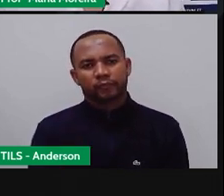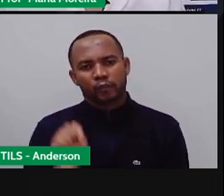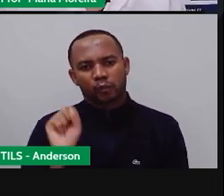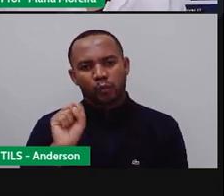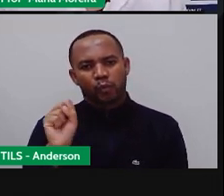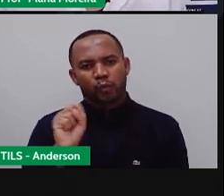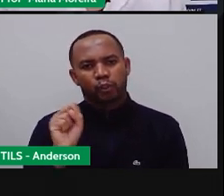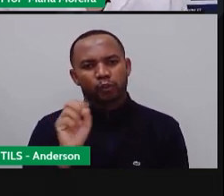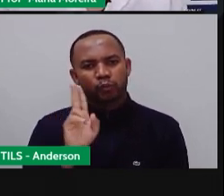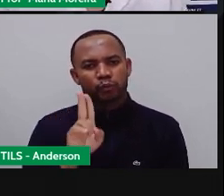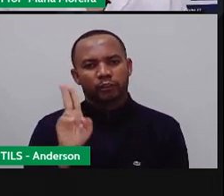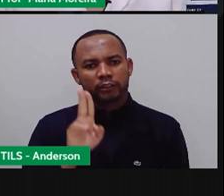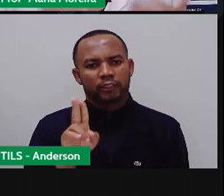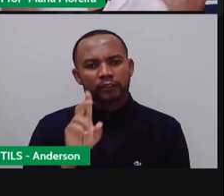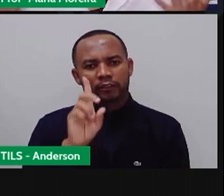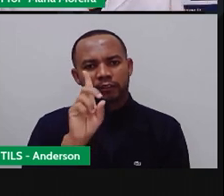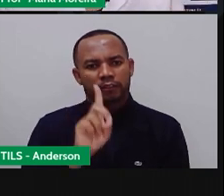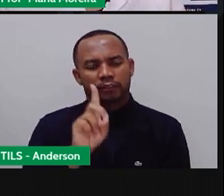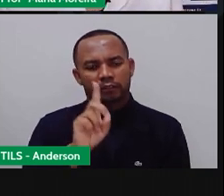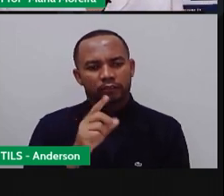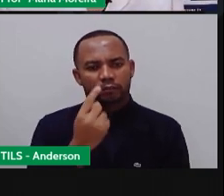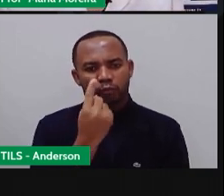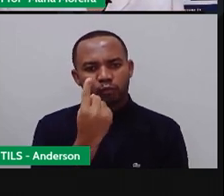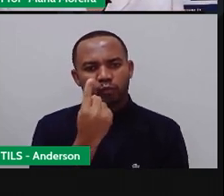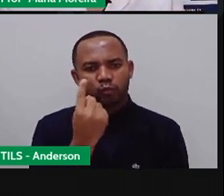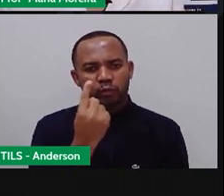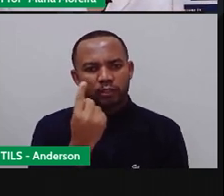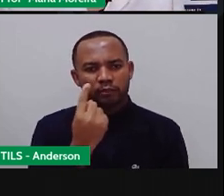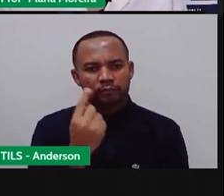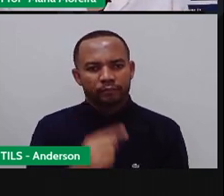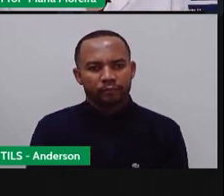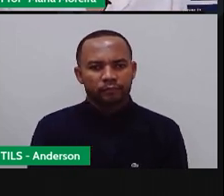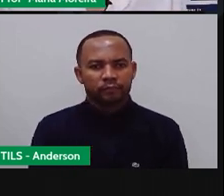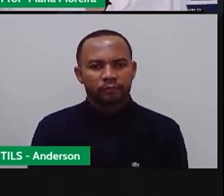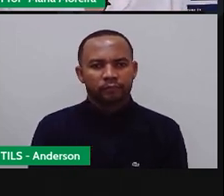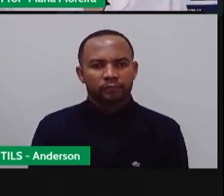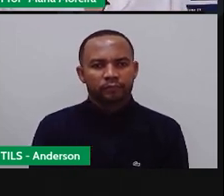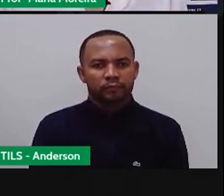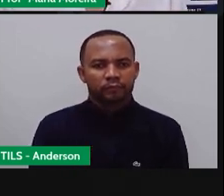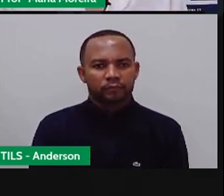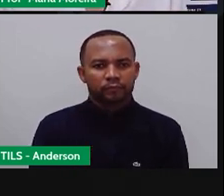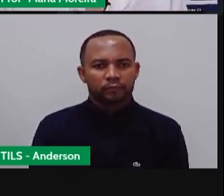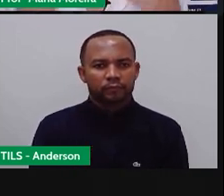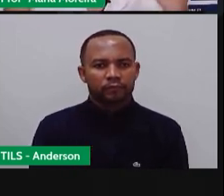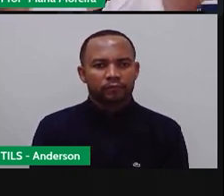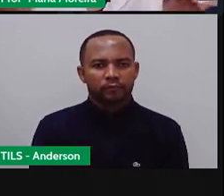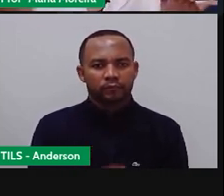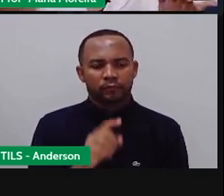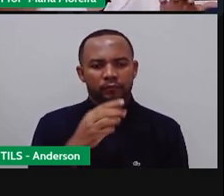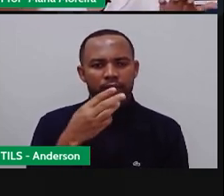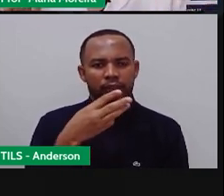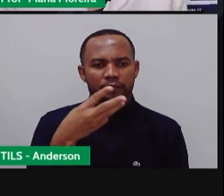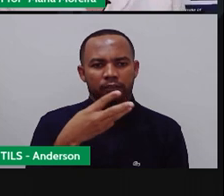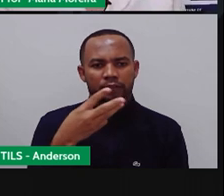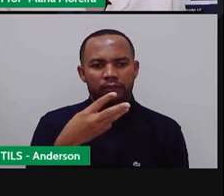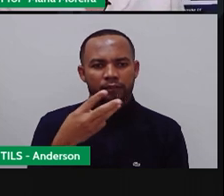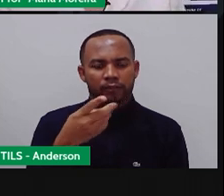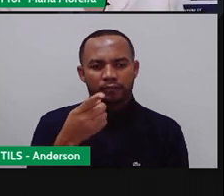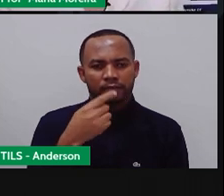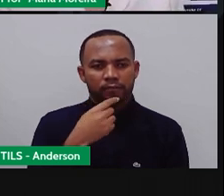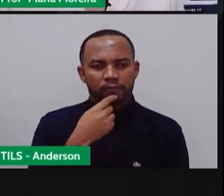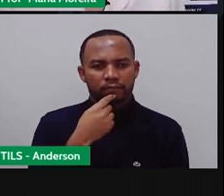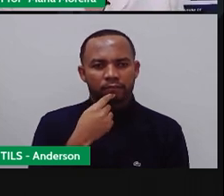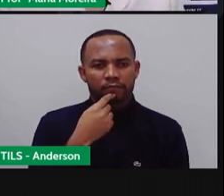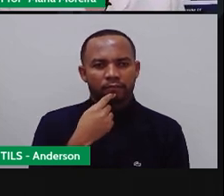tenho oito unidades e dezenas uma dezena centena e três